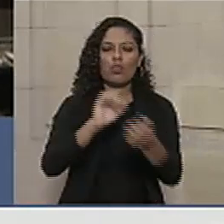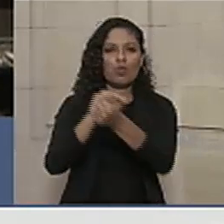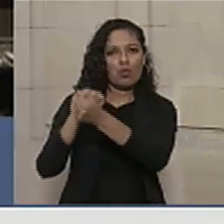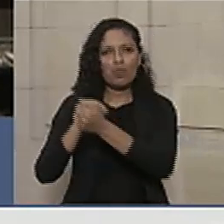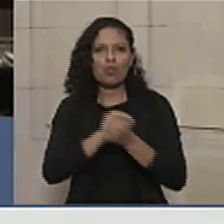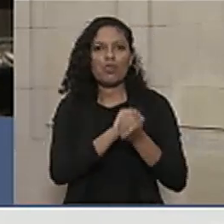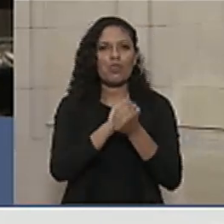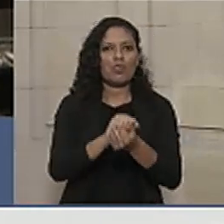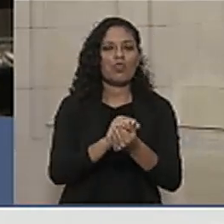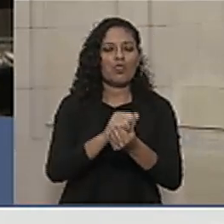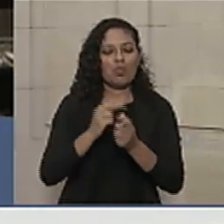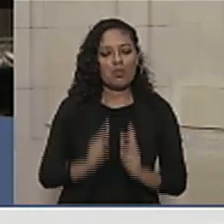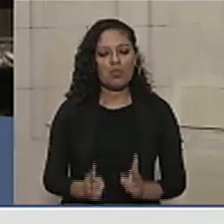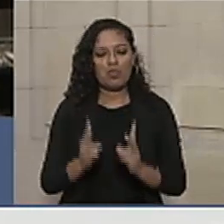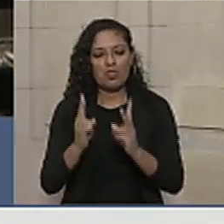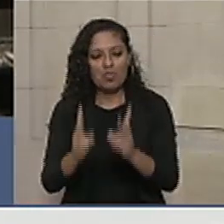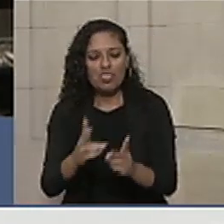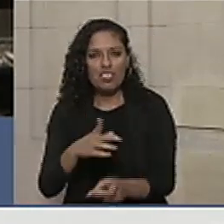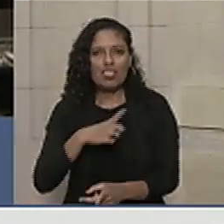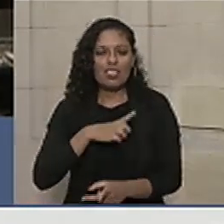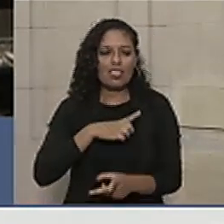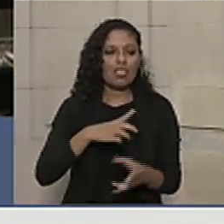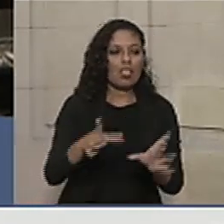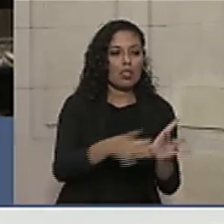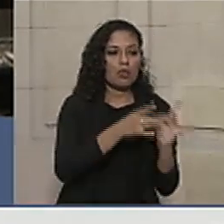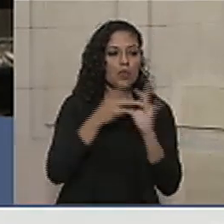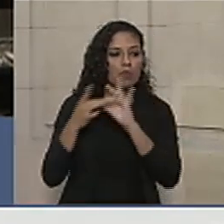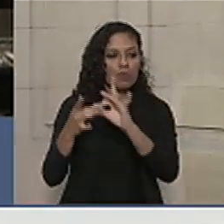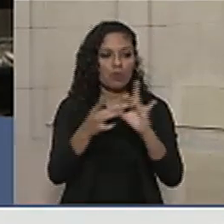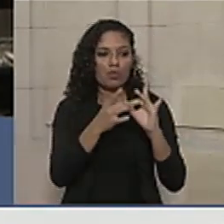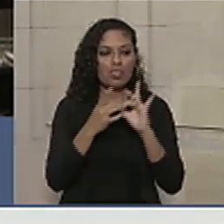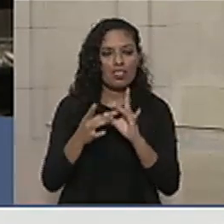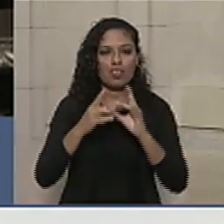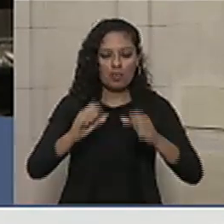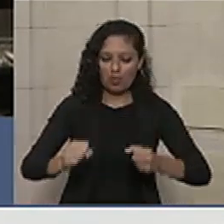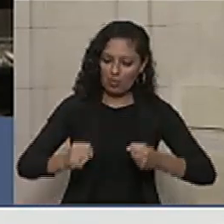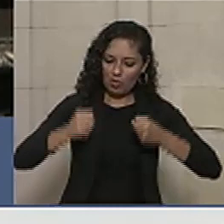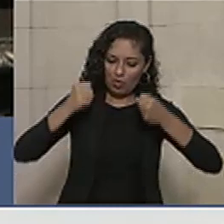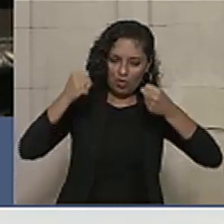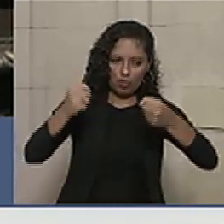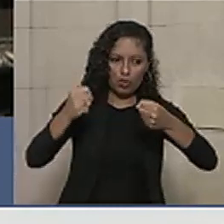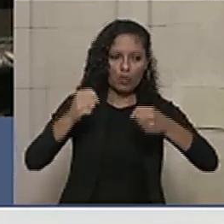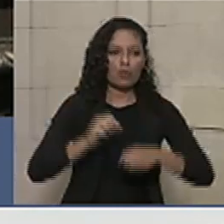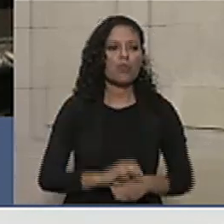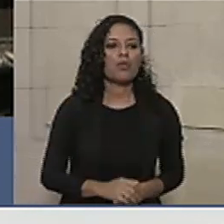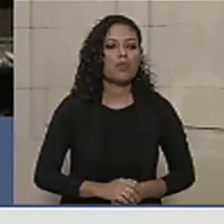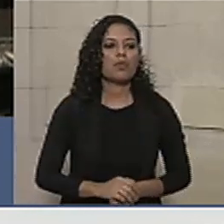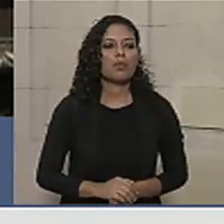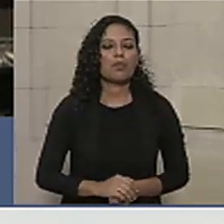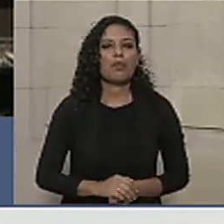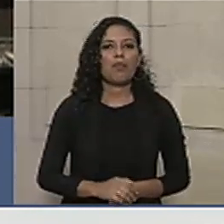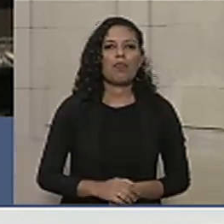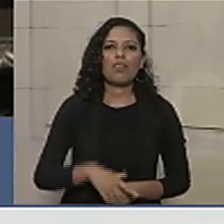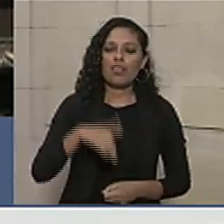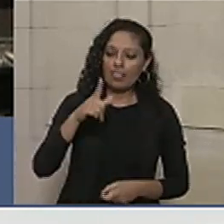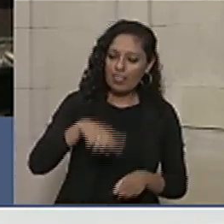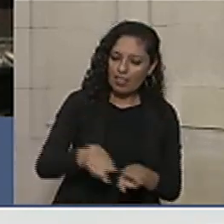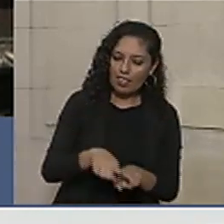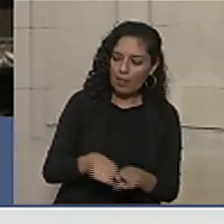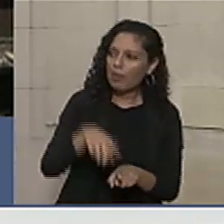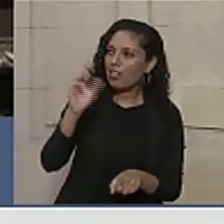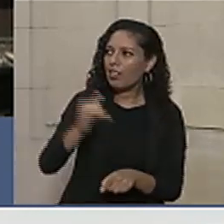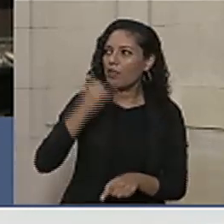mais continuemos a ter aliados e aliadas nessa luta, deputado. Mas cada vez mais